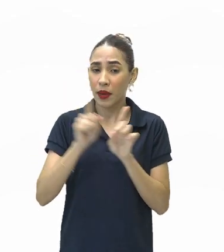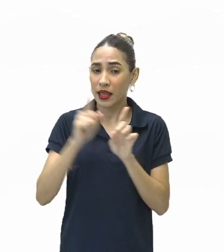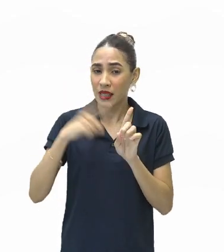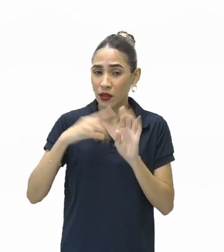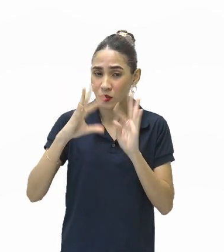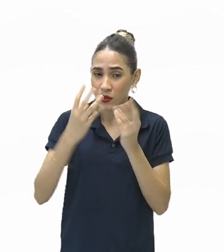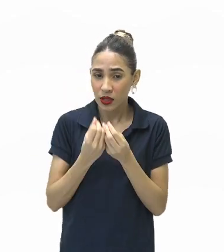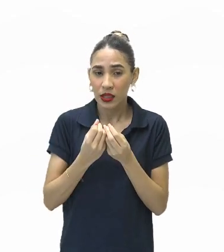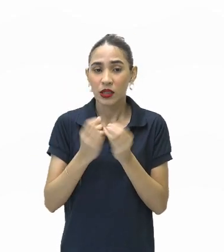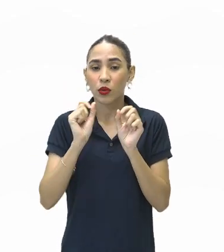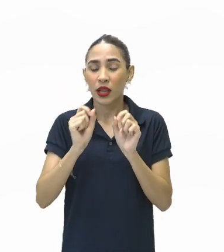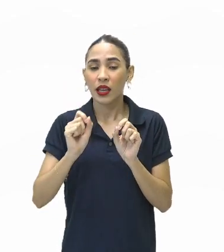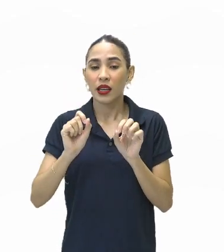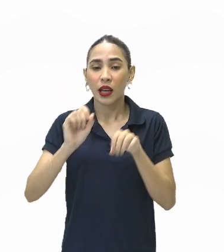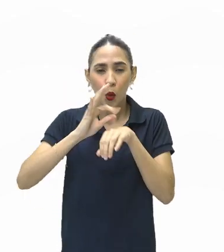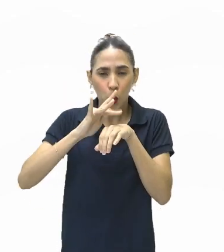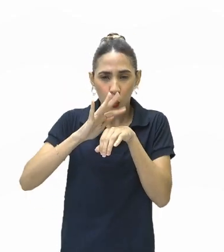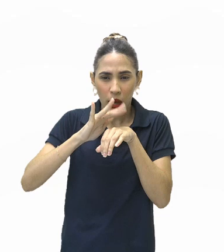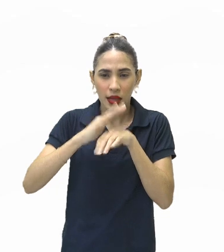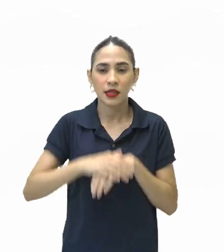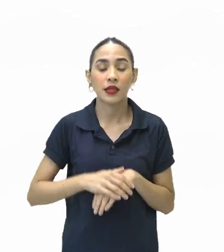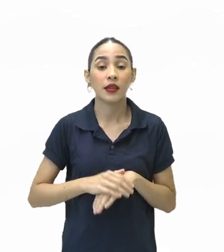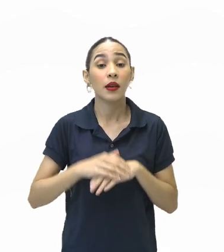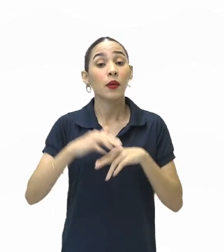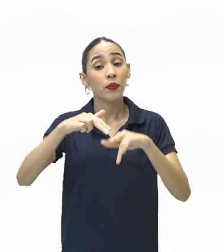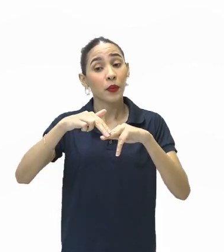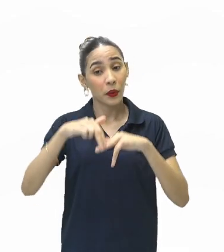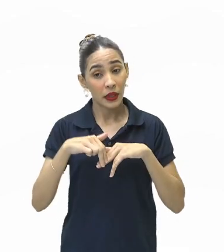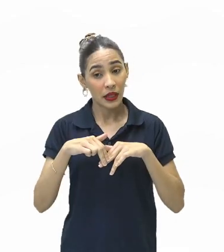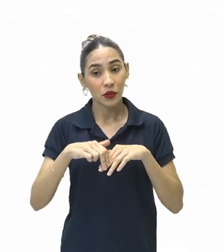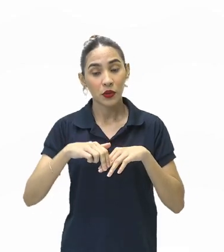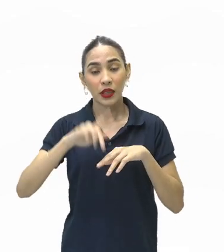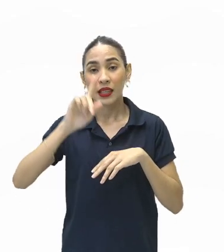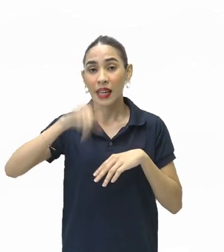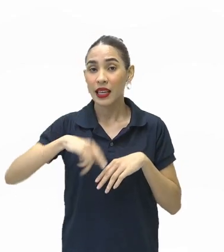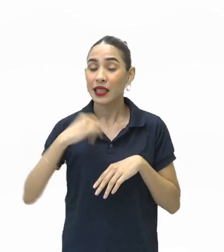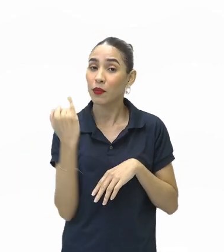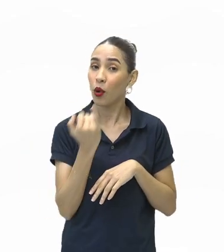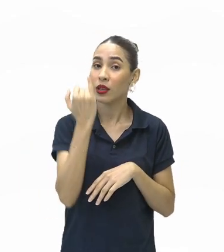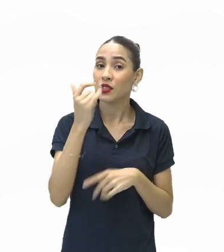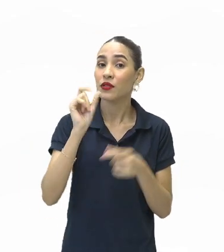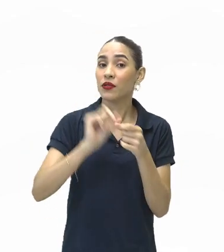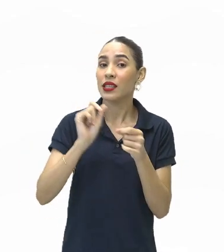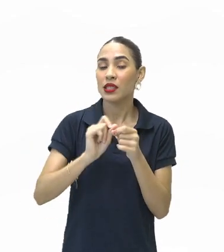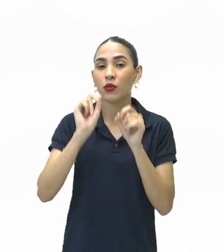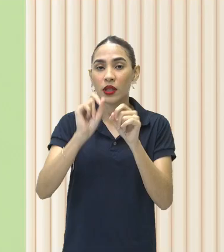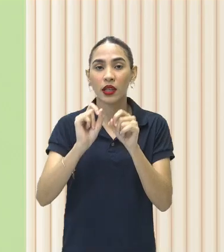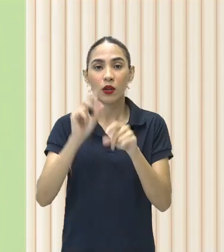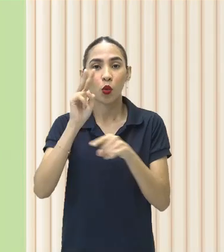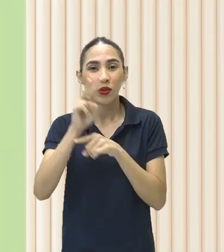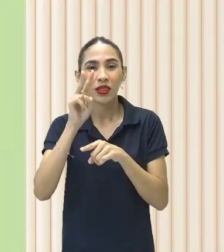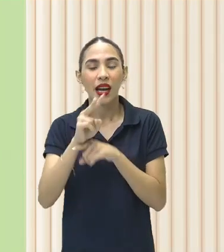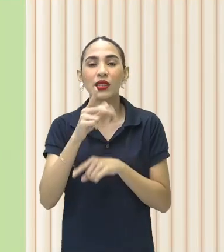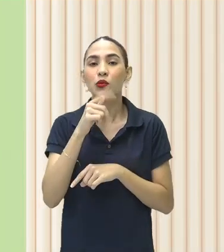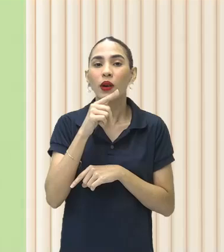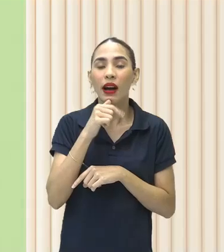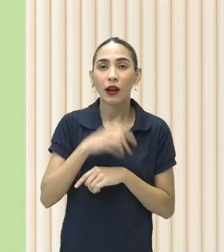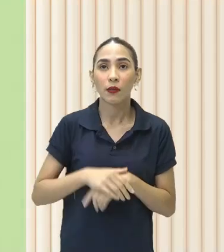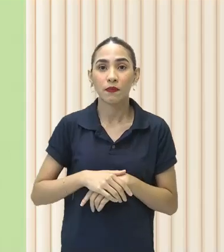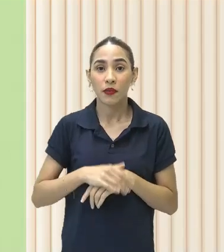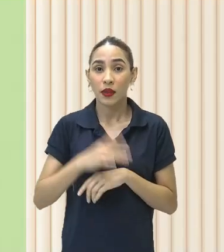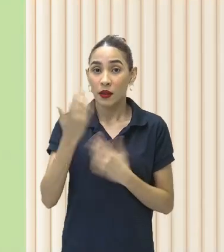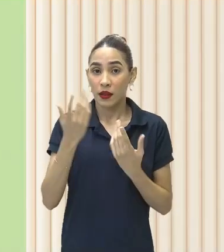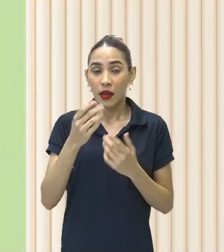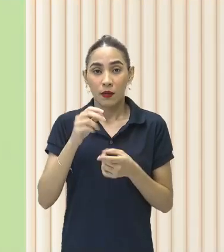micro-organismos causadores de doenças. É por isso que é muito importante fazer o tratamento da água. Então, quem faz